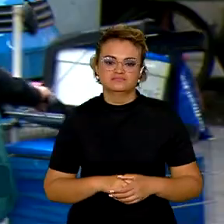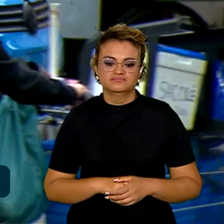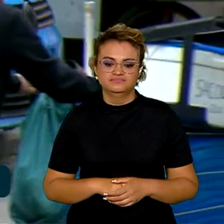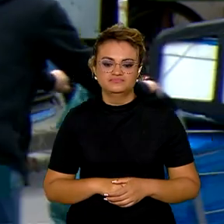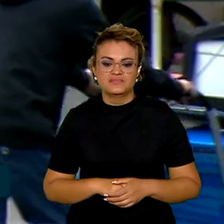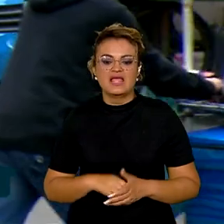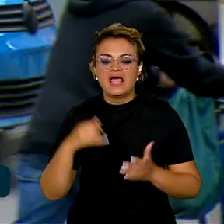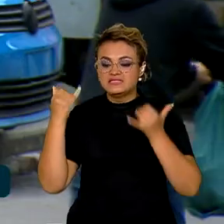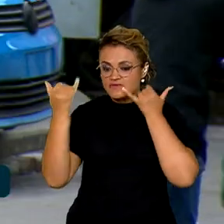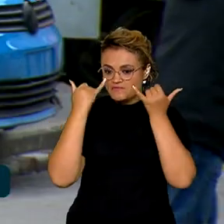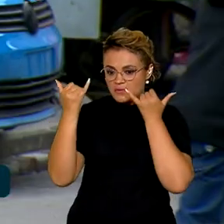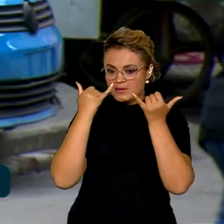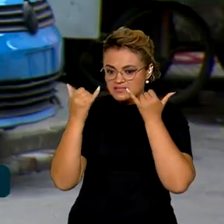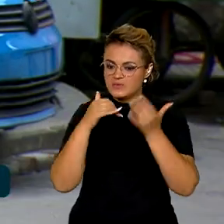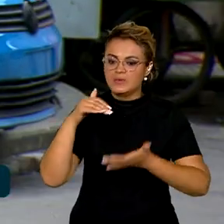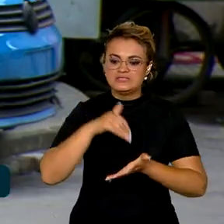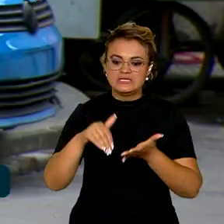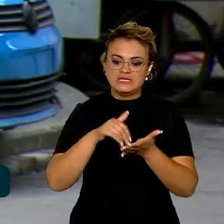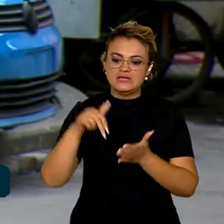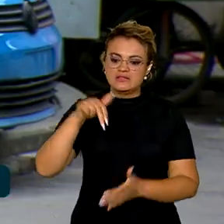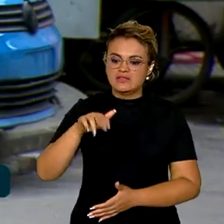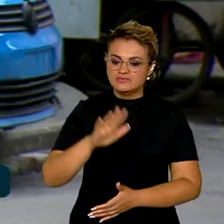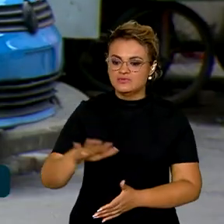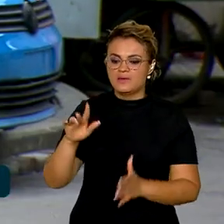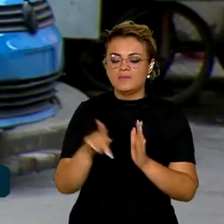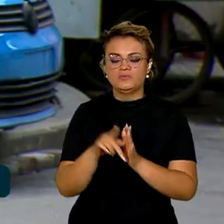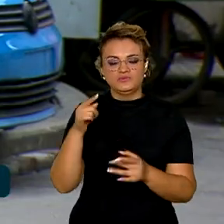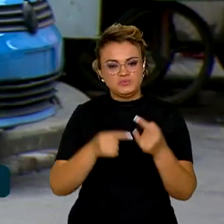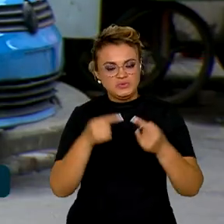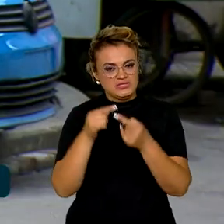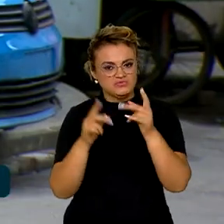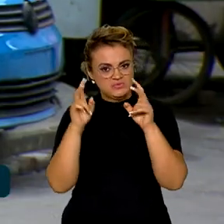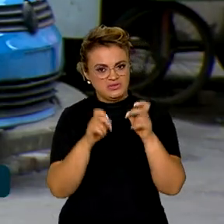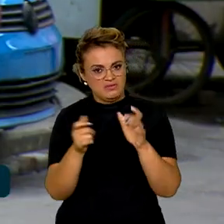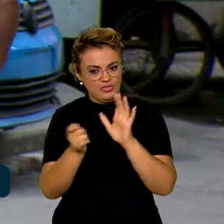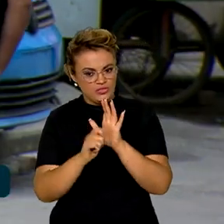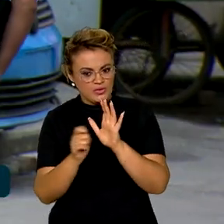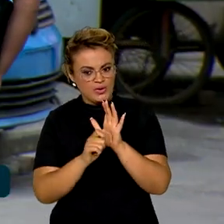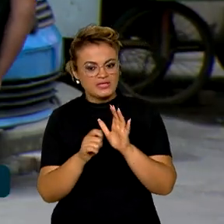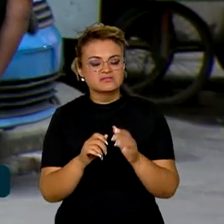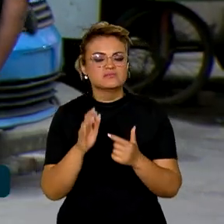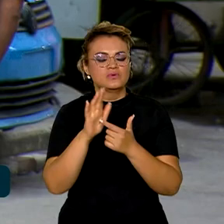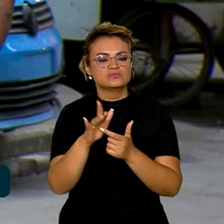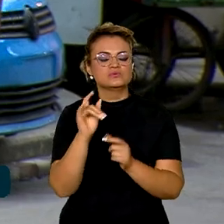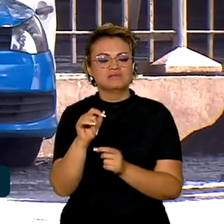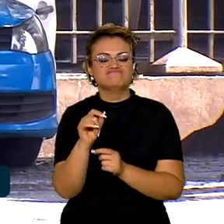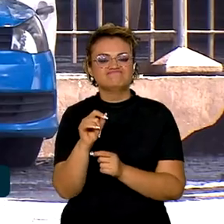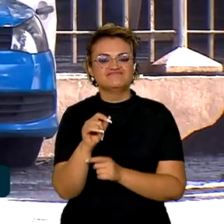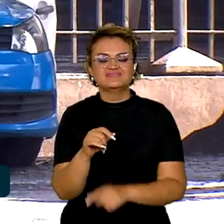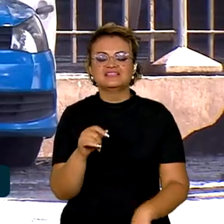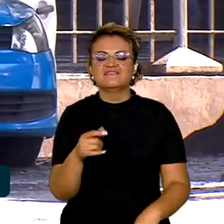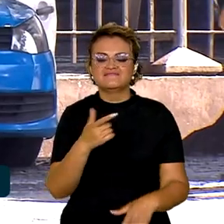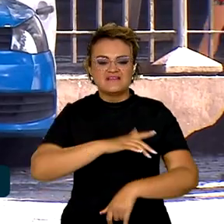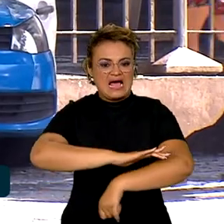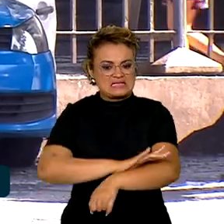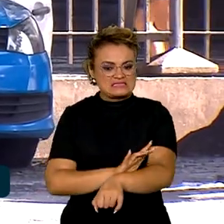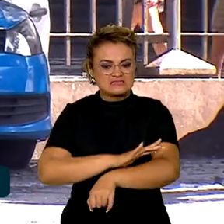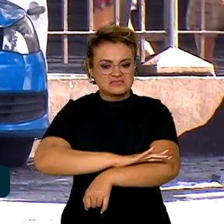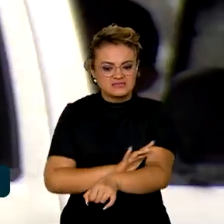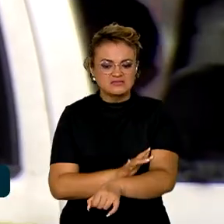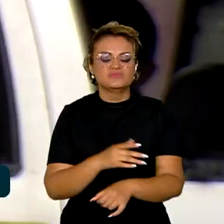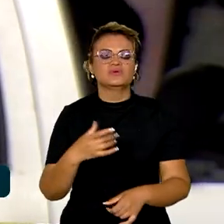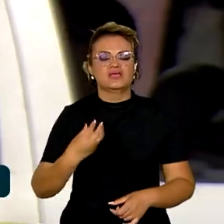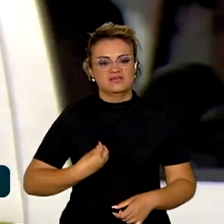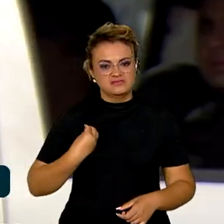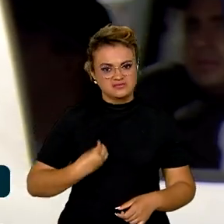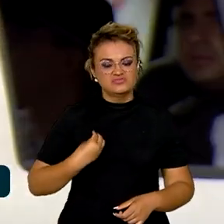Os dados, segundo a Secretaria Nacional de Políticas sobre Drogas, evidenciam um quadro de racismo